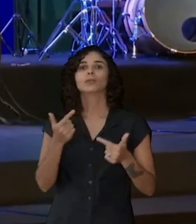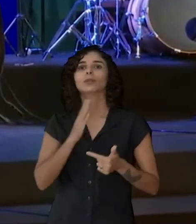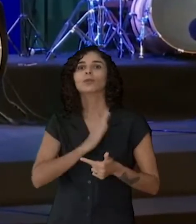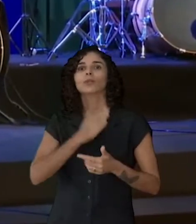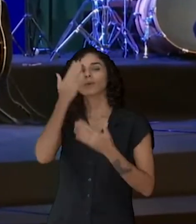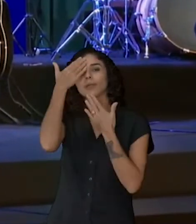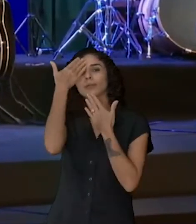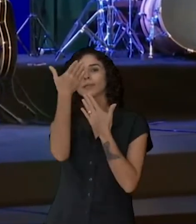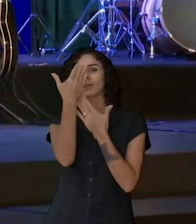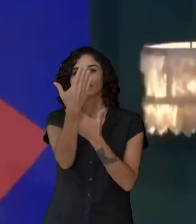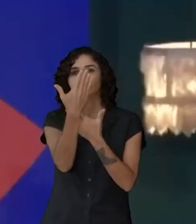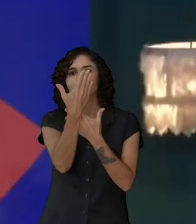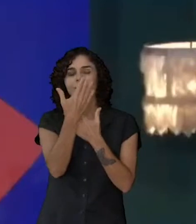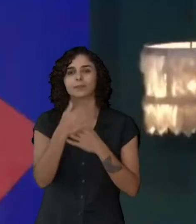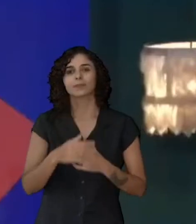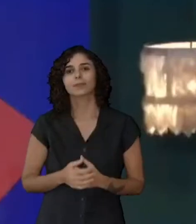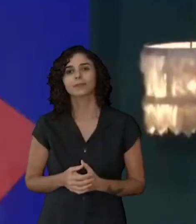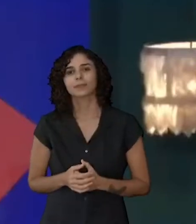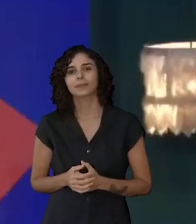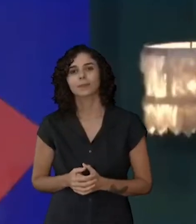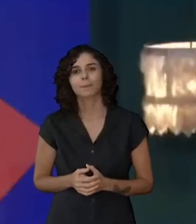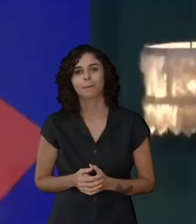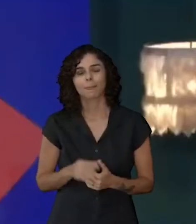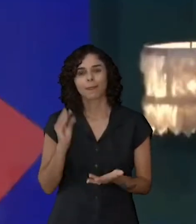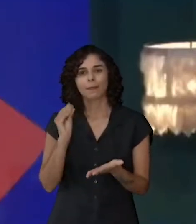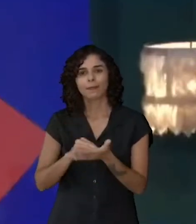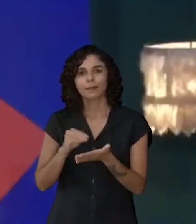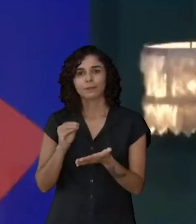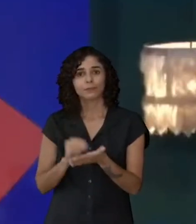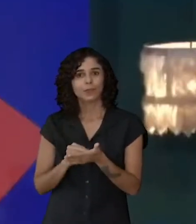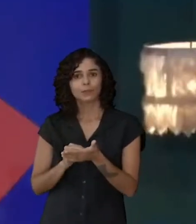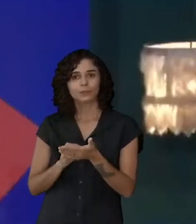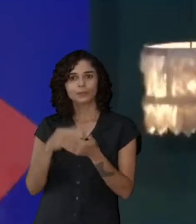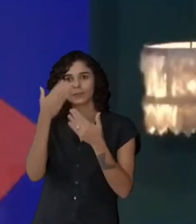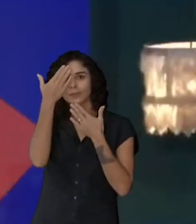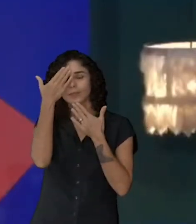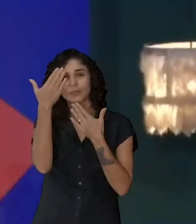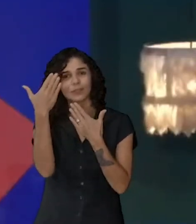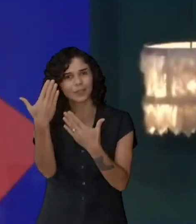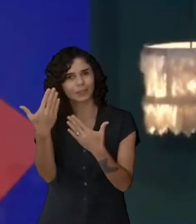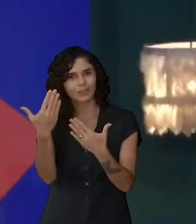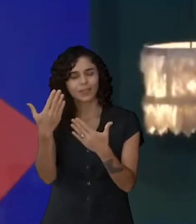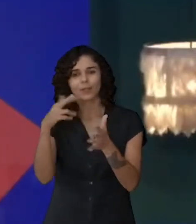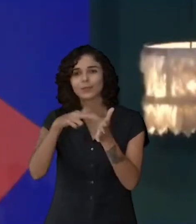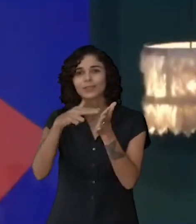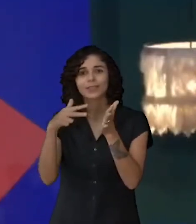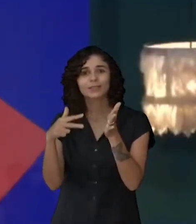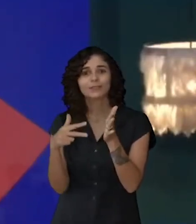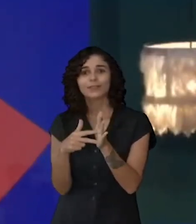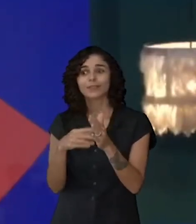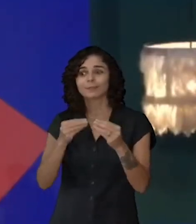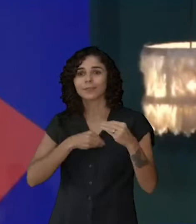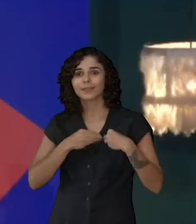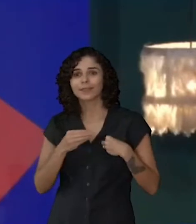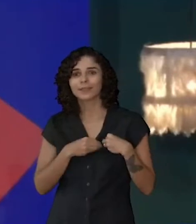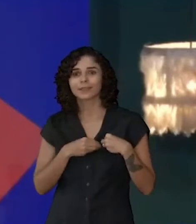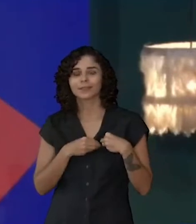coração. A ingratidão é sintoma de pecado.